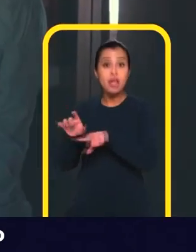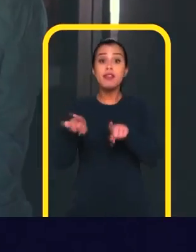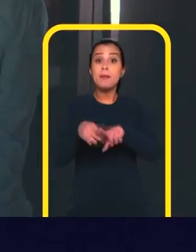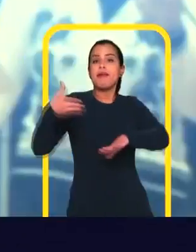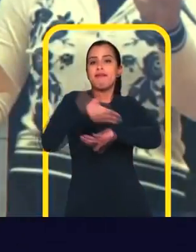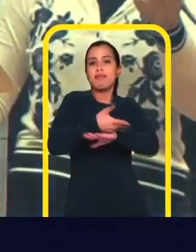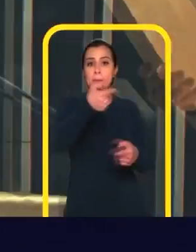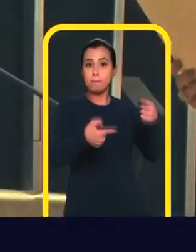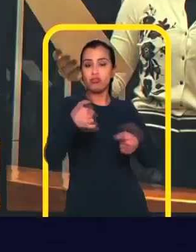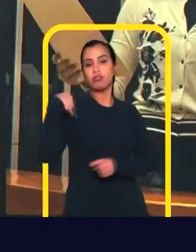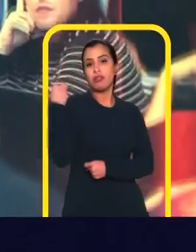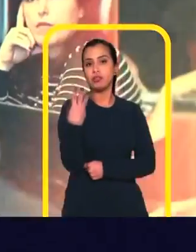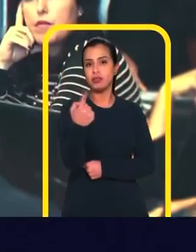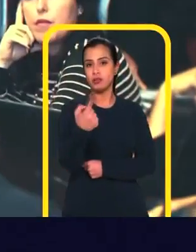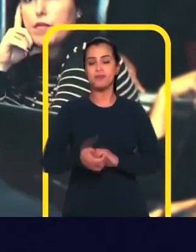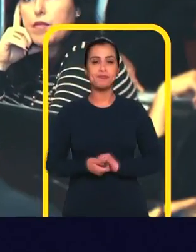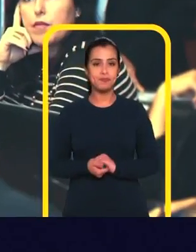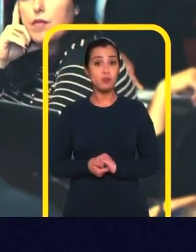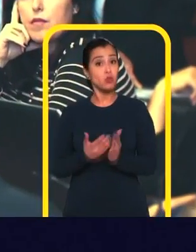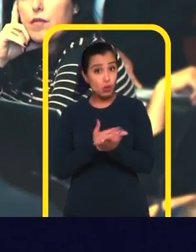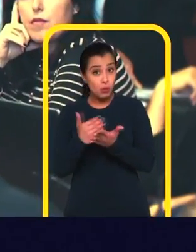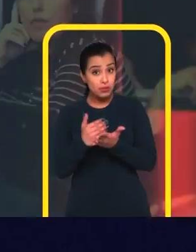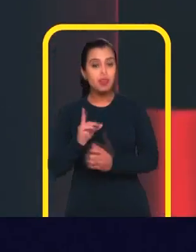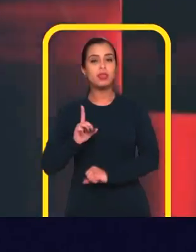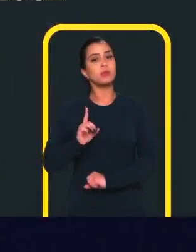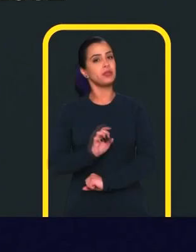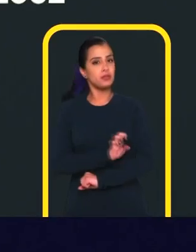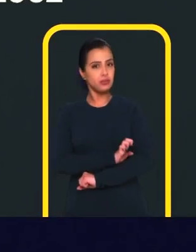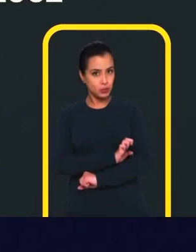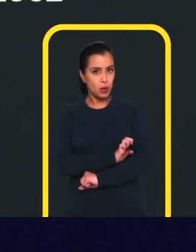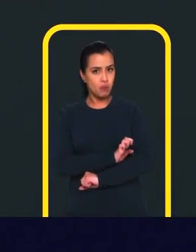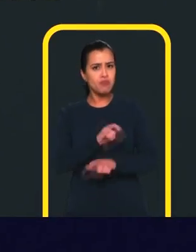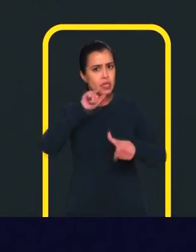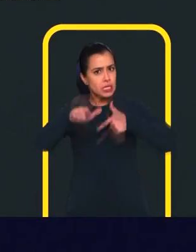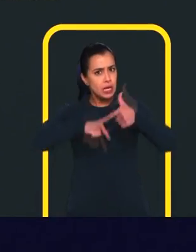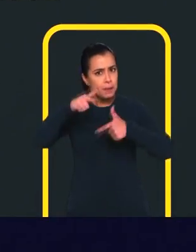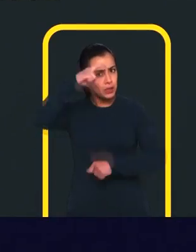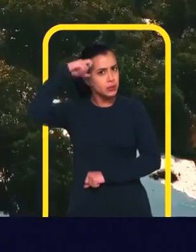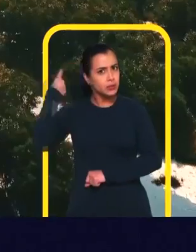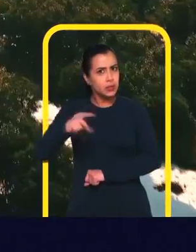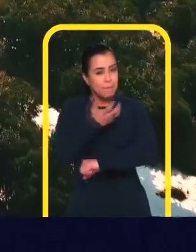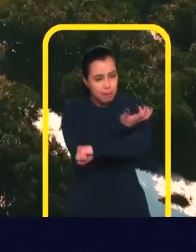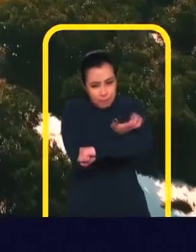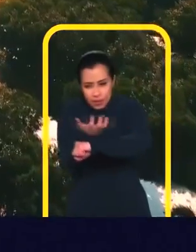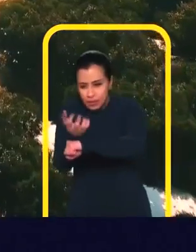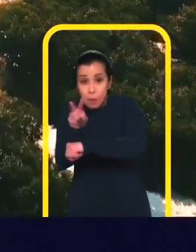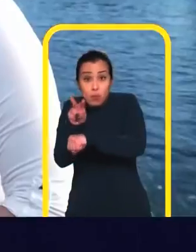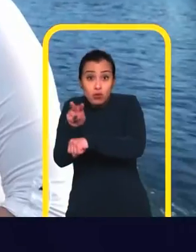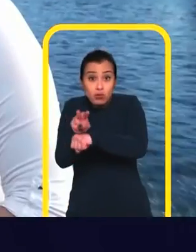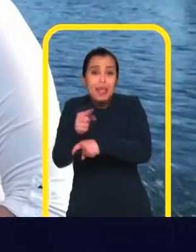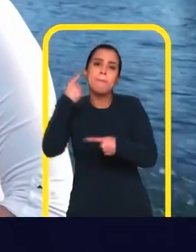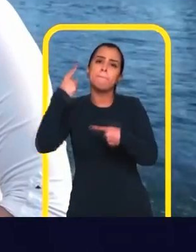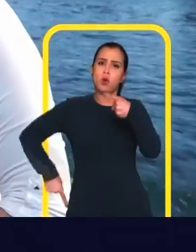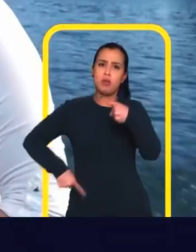estado E entrei para a política aos 31 anos Comecei como deputada estadual E trabalhei para defender o